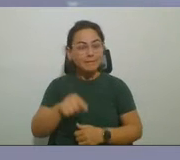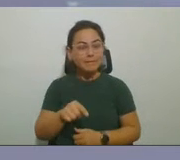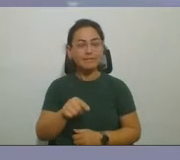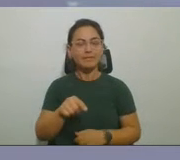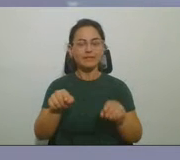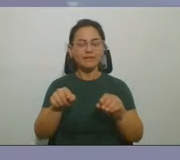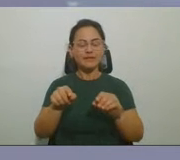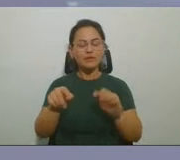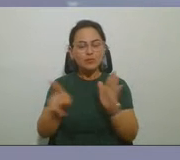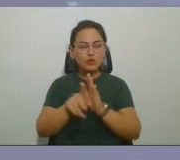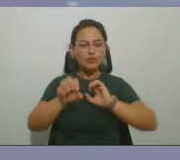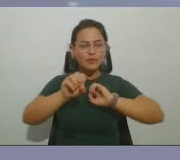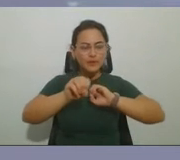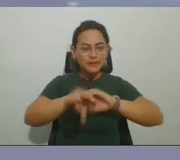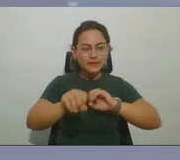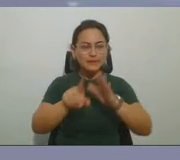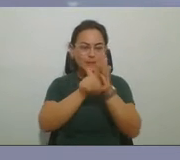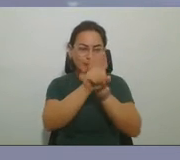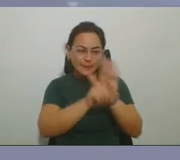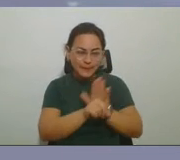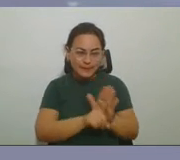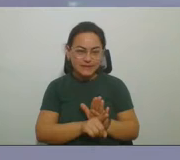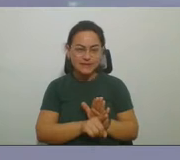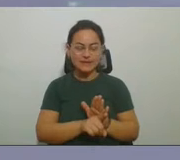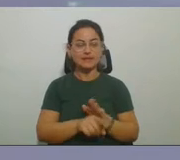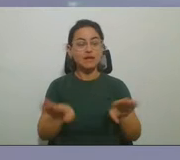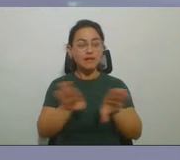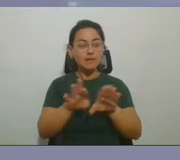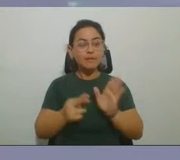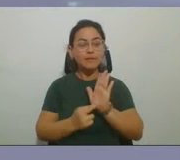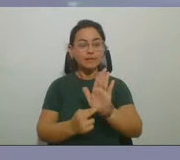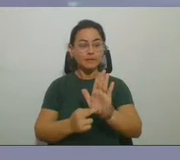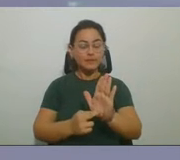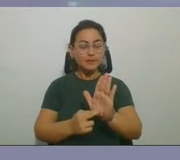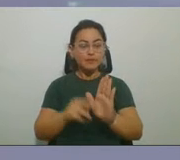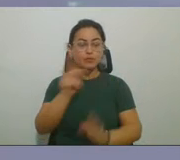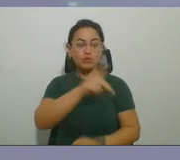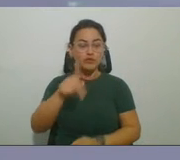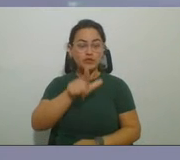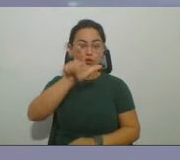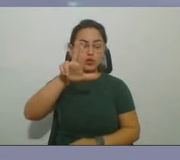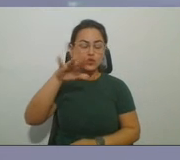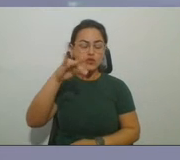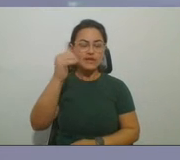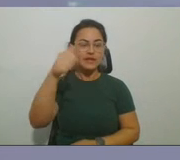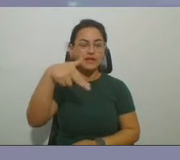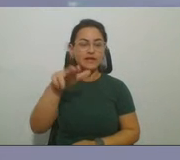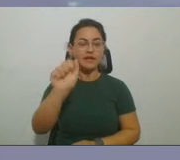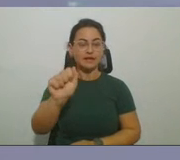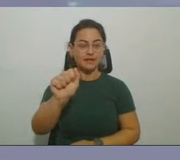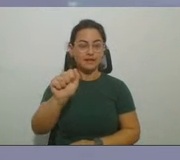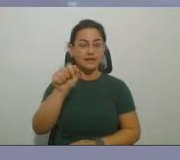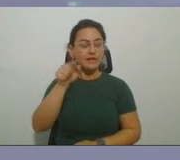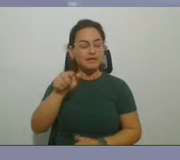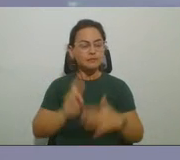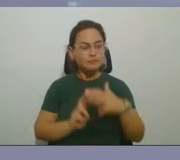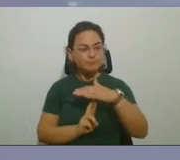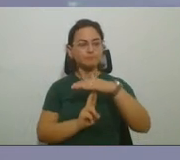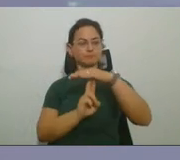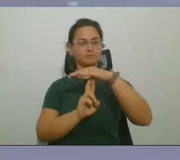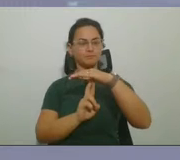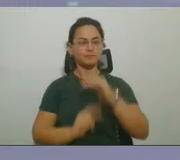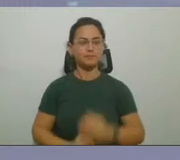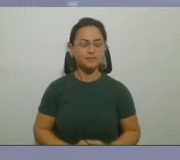também representa a professora Luciane Sereta, nossa magnífica reitora.